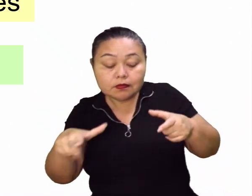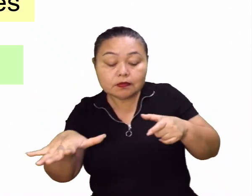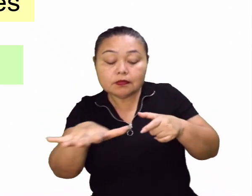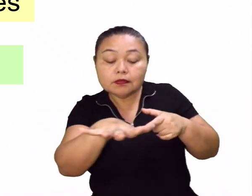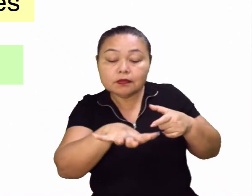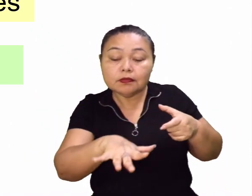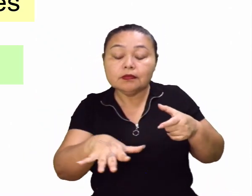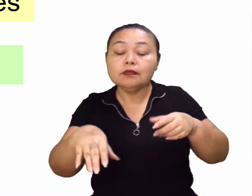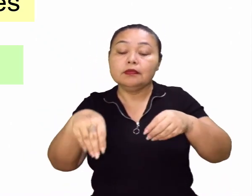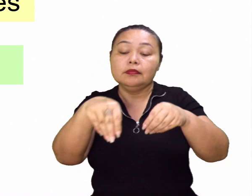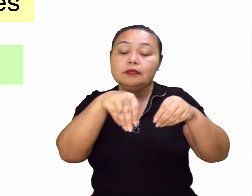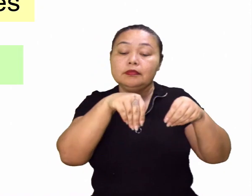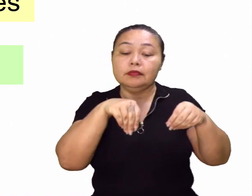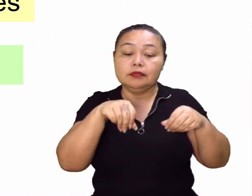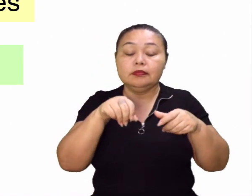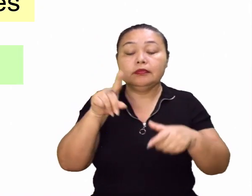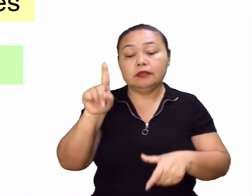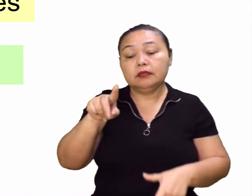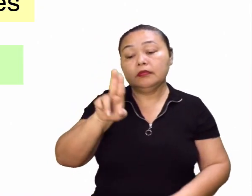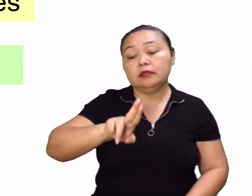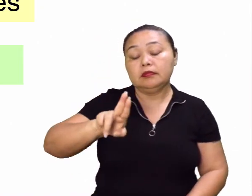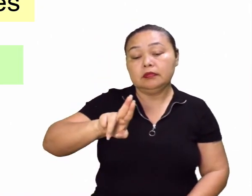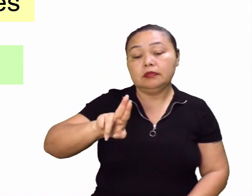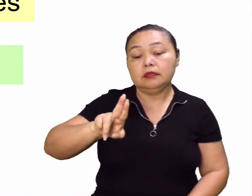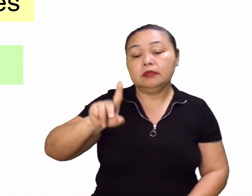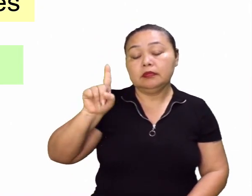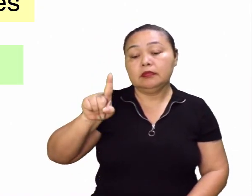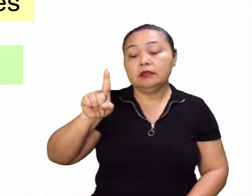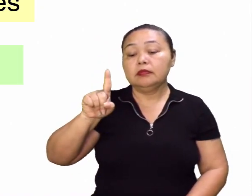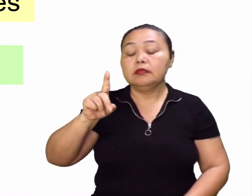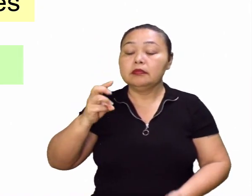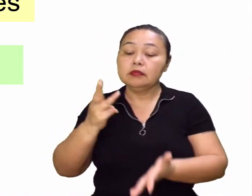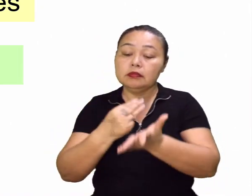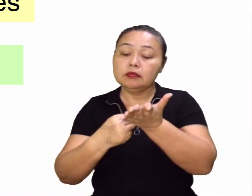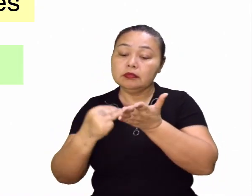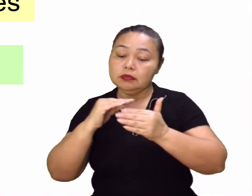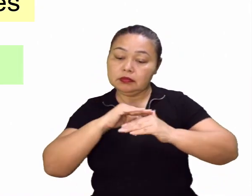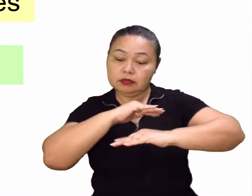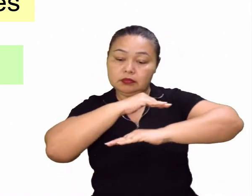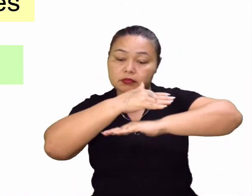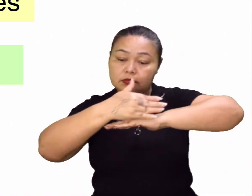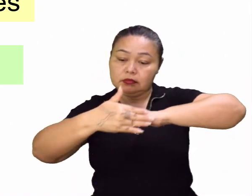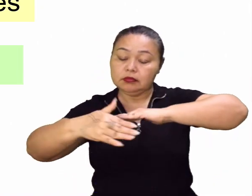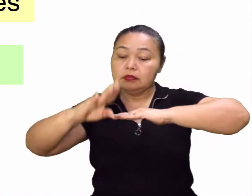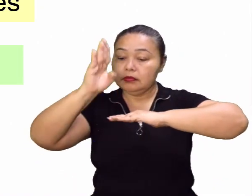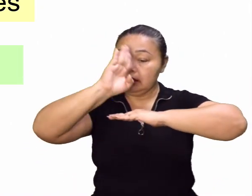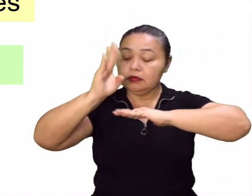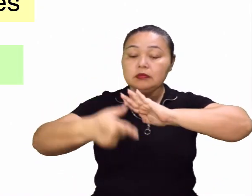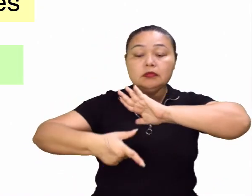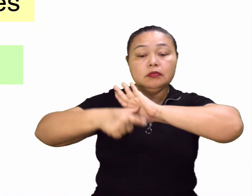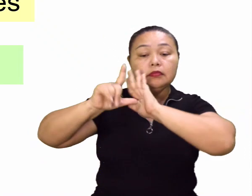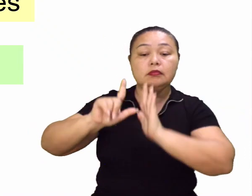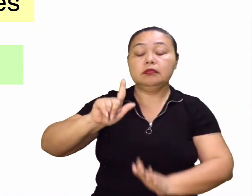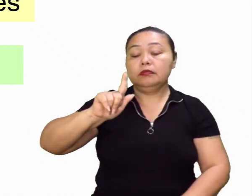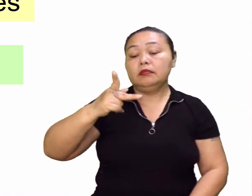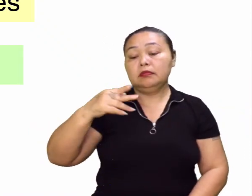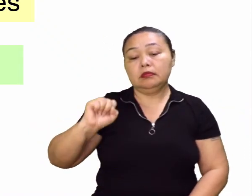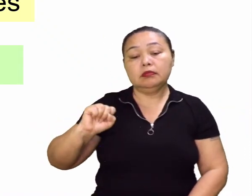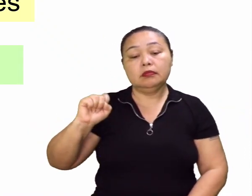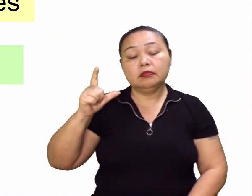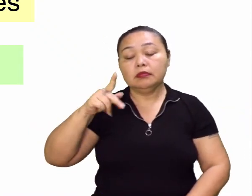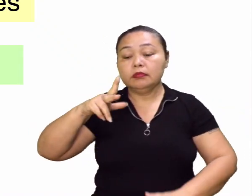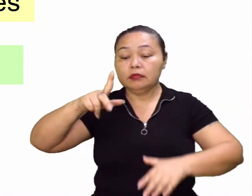de um território. Bastante utilizada aqui para a questão do mapeamento do relevo do Brasil. Isso. Antes do GPS, era